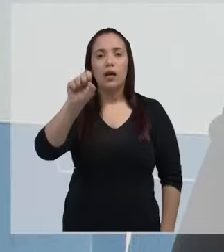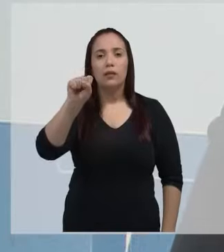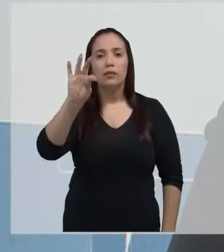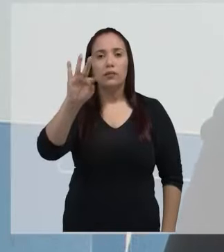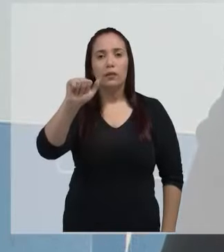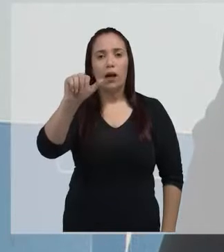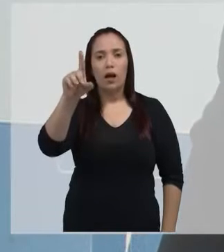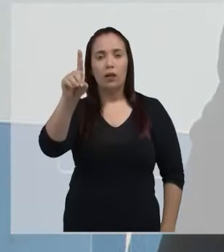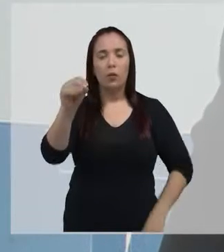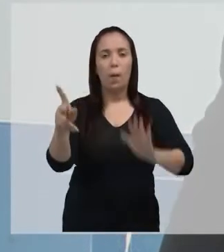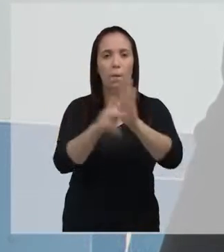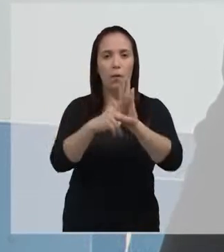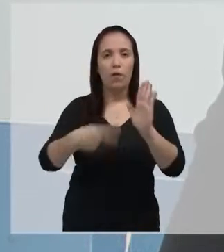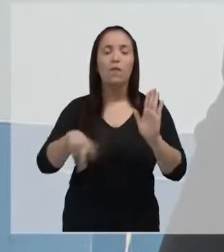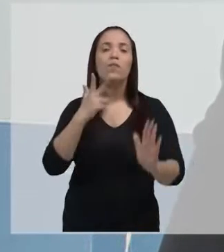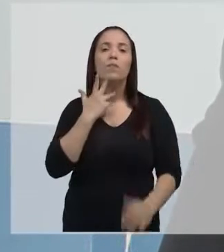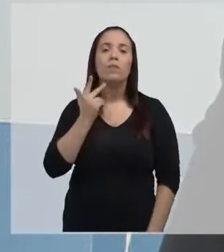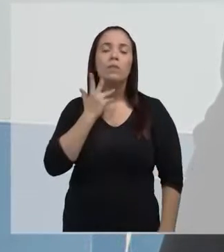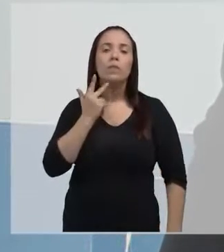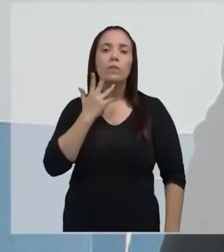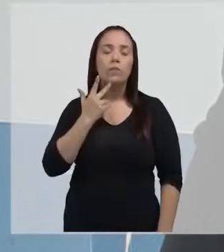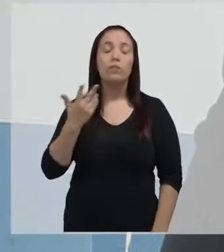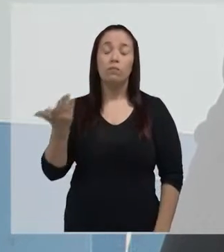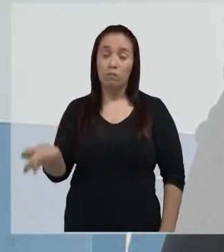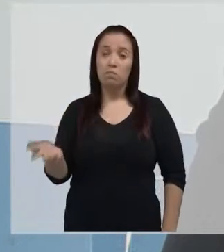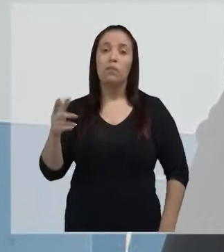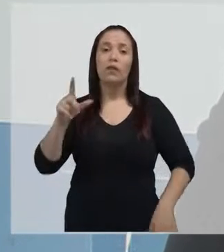do Ceará. É uma manchete que